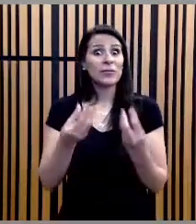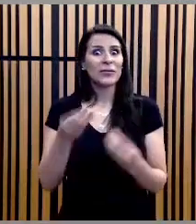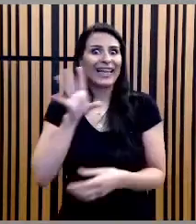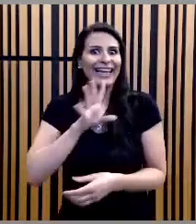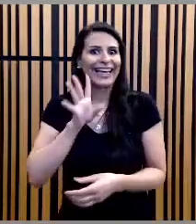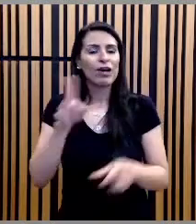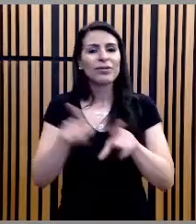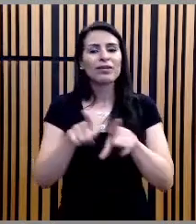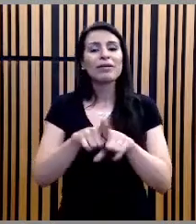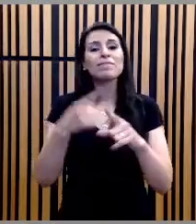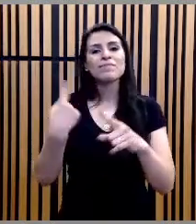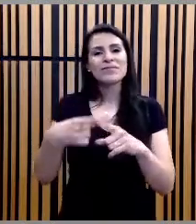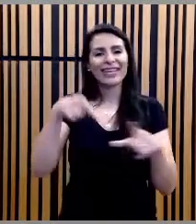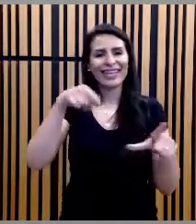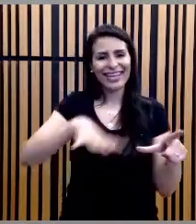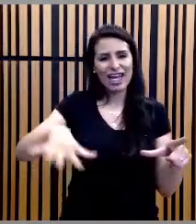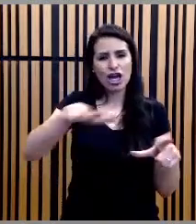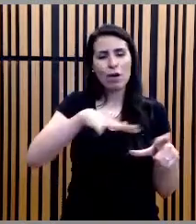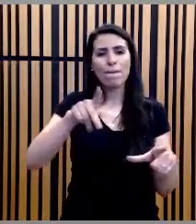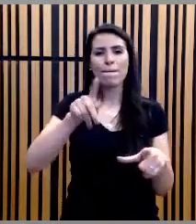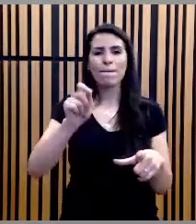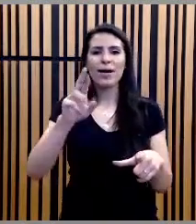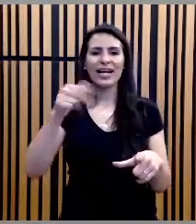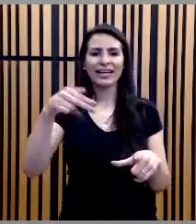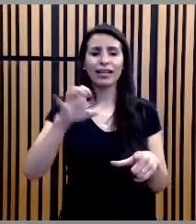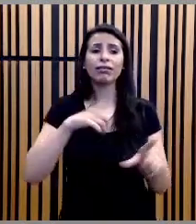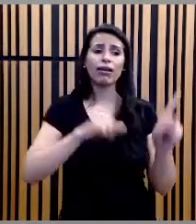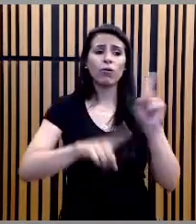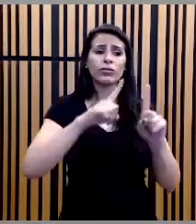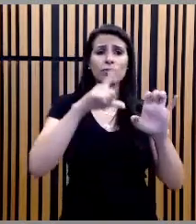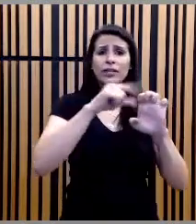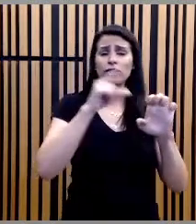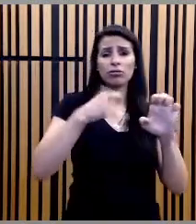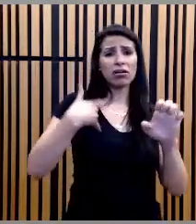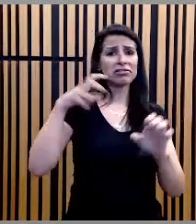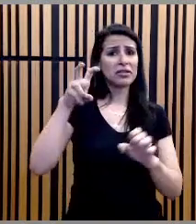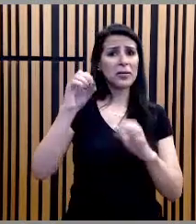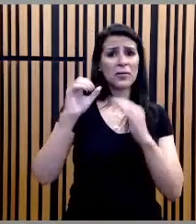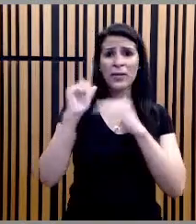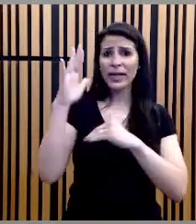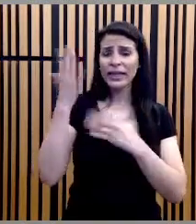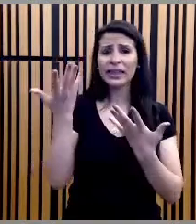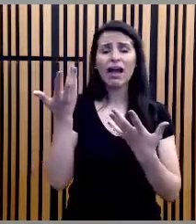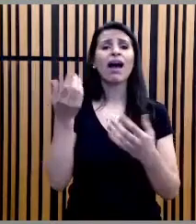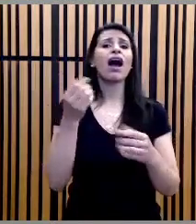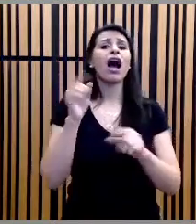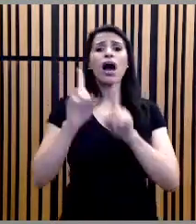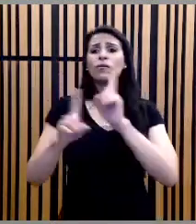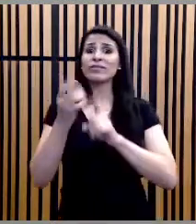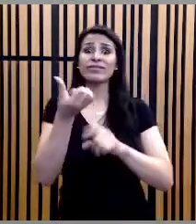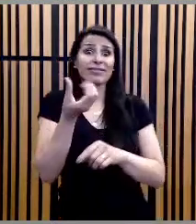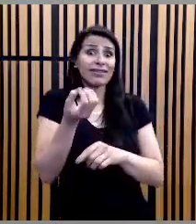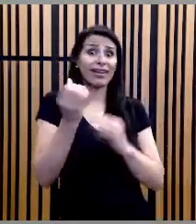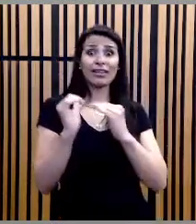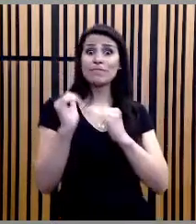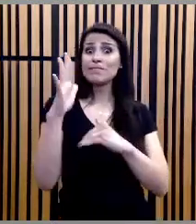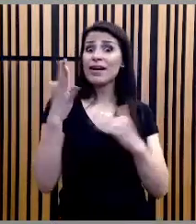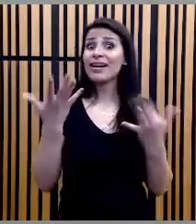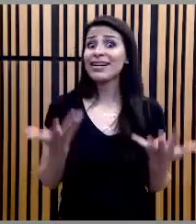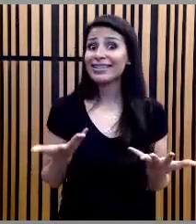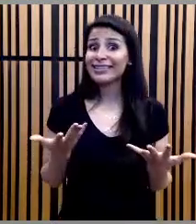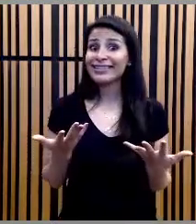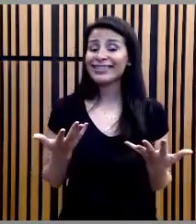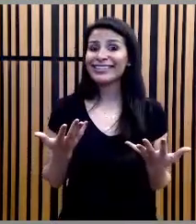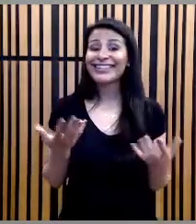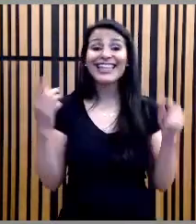gente tem no parque empreendedores com mais de 50 anos, a gente tem no parque empreendedores com mais de 60 anos.